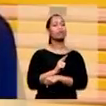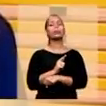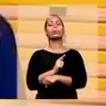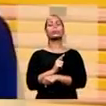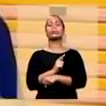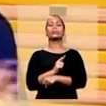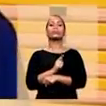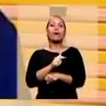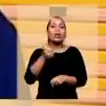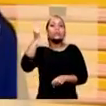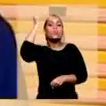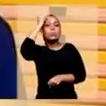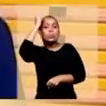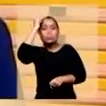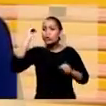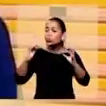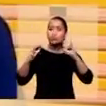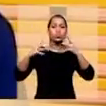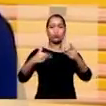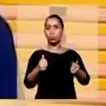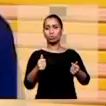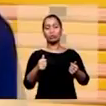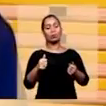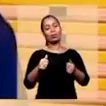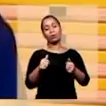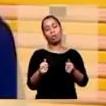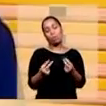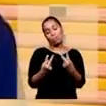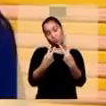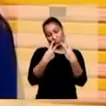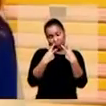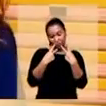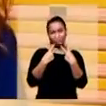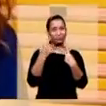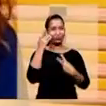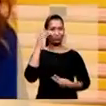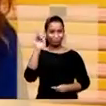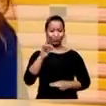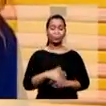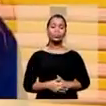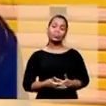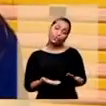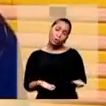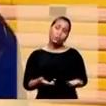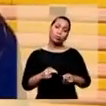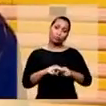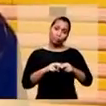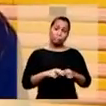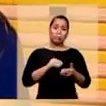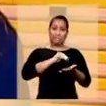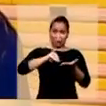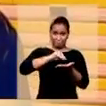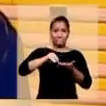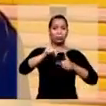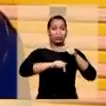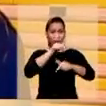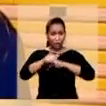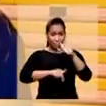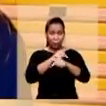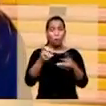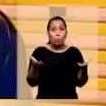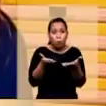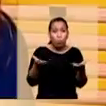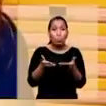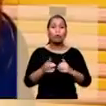E culpabiliza todos os setores, mas não consegue se olhar. Diante dessa situação, a Secretaria do Trabalho,